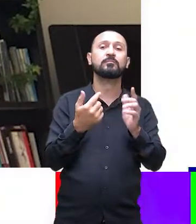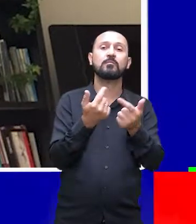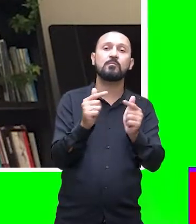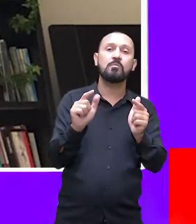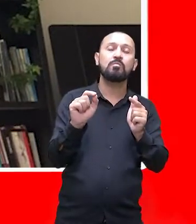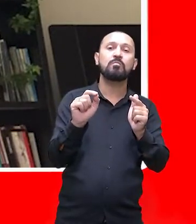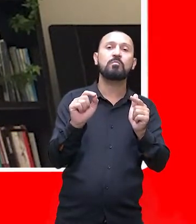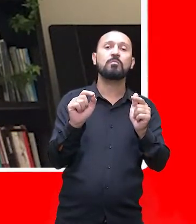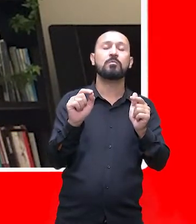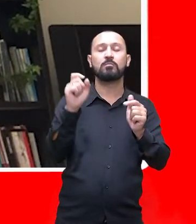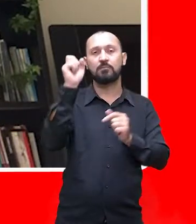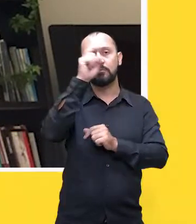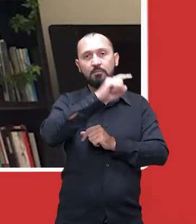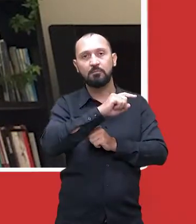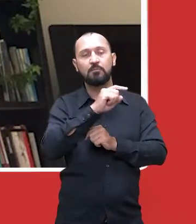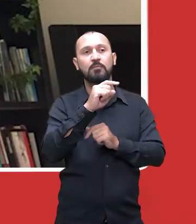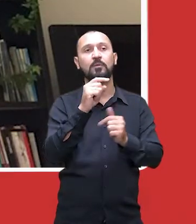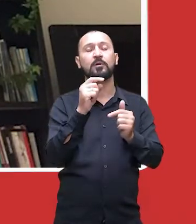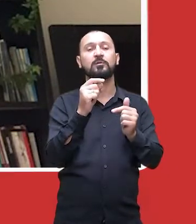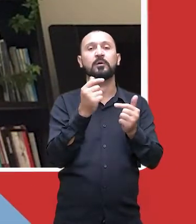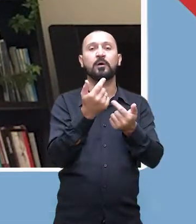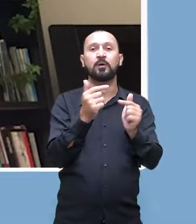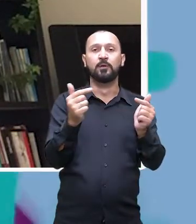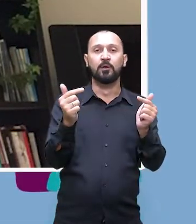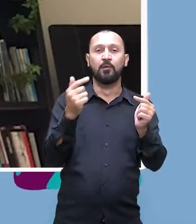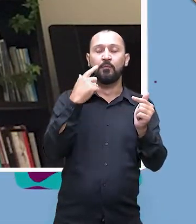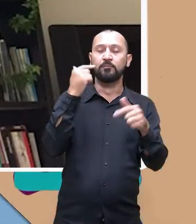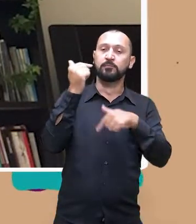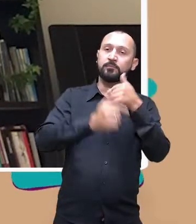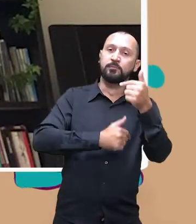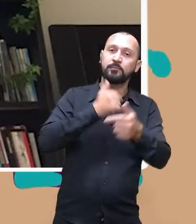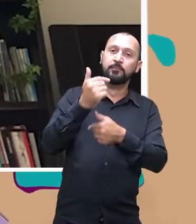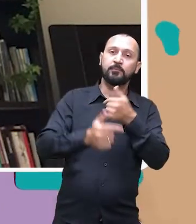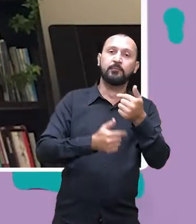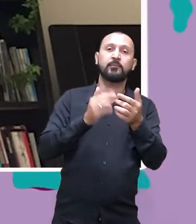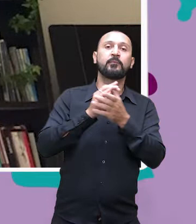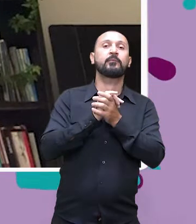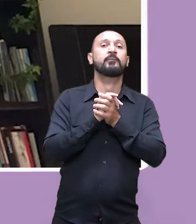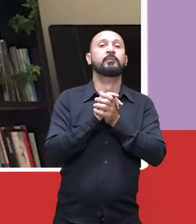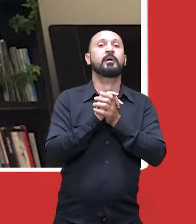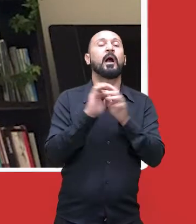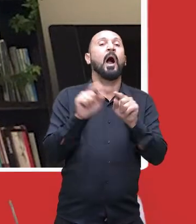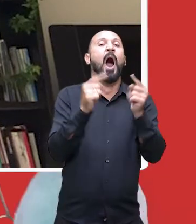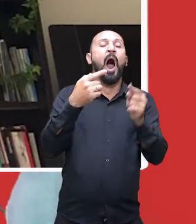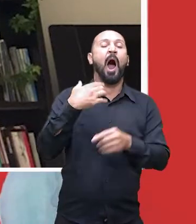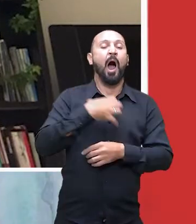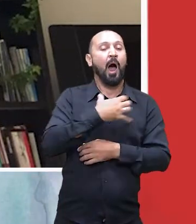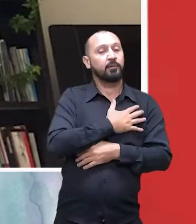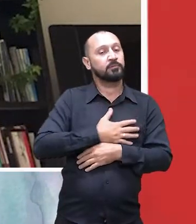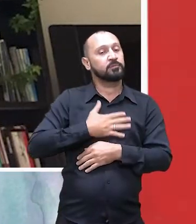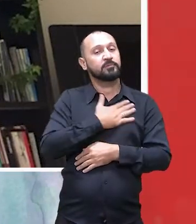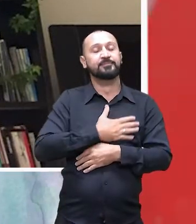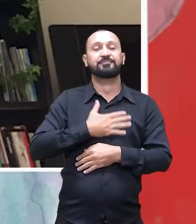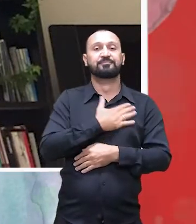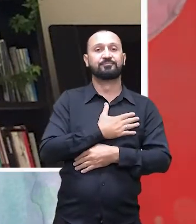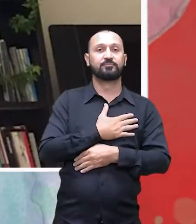tenha sido complexo e que não tenha sido trabalhoso, mas foi prazeroso